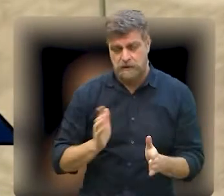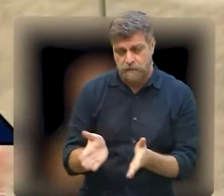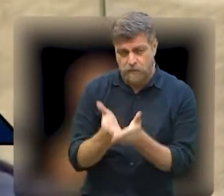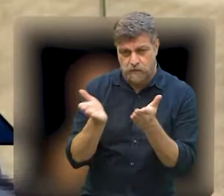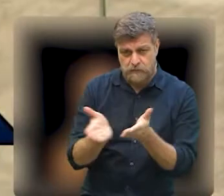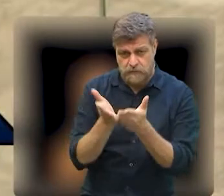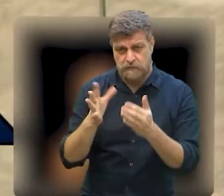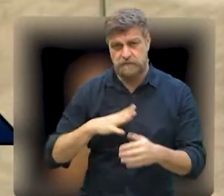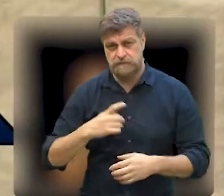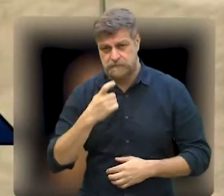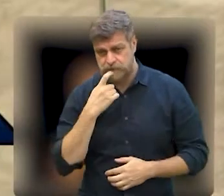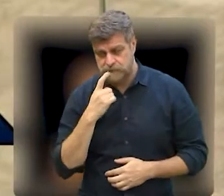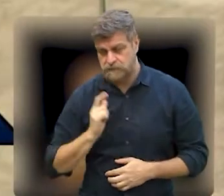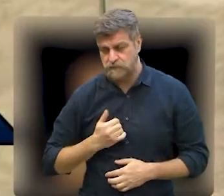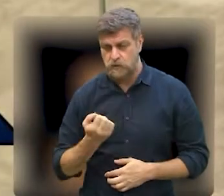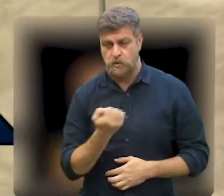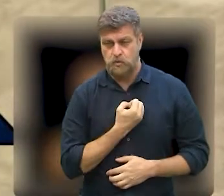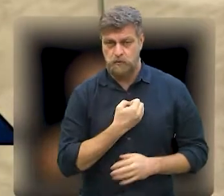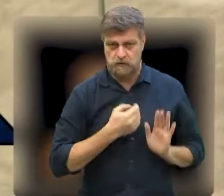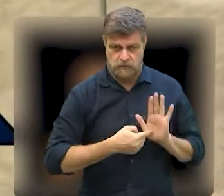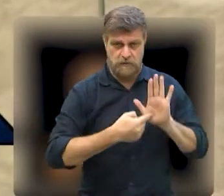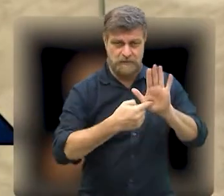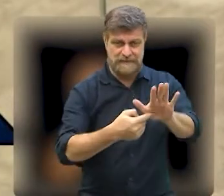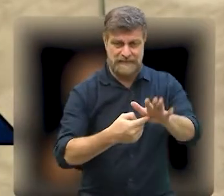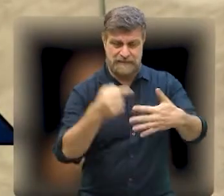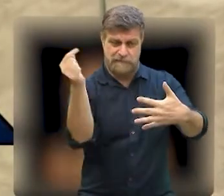cidade. Foram falados aqui vários números